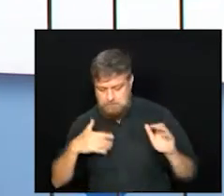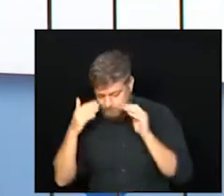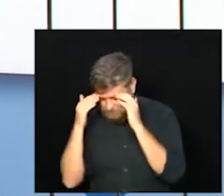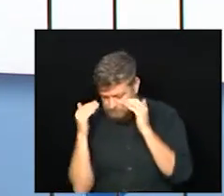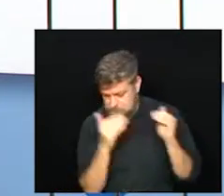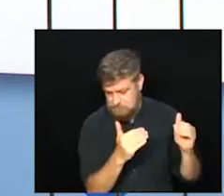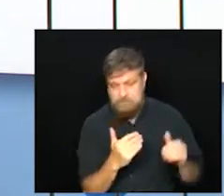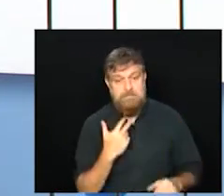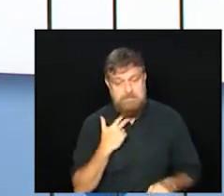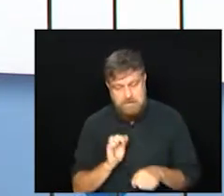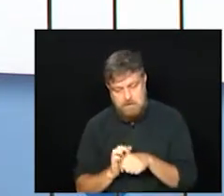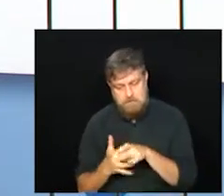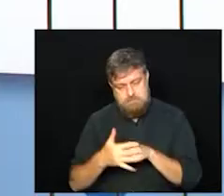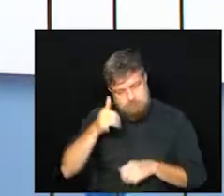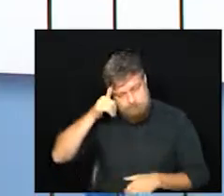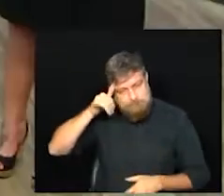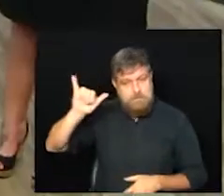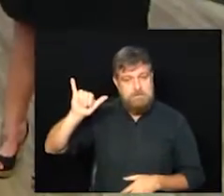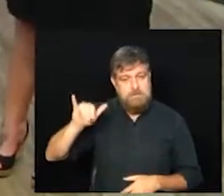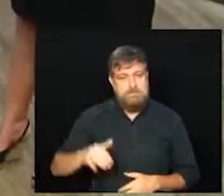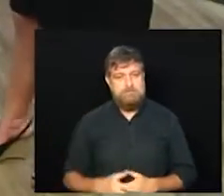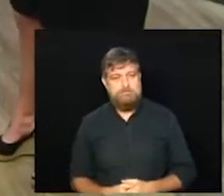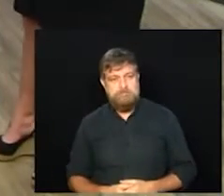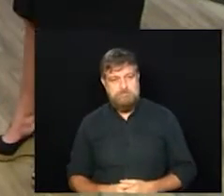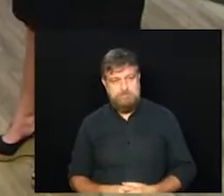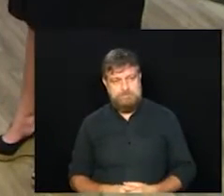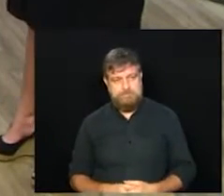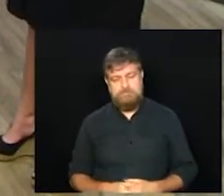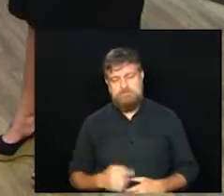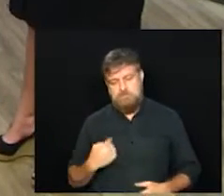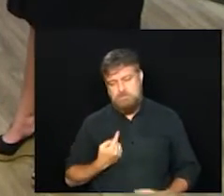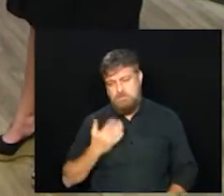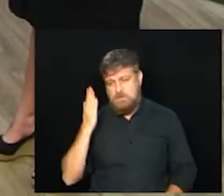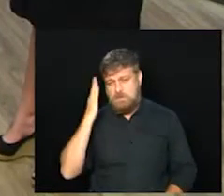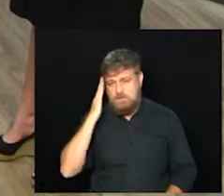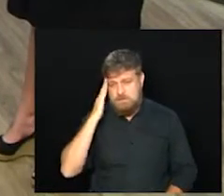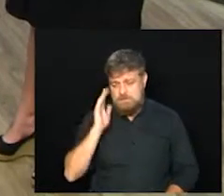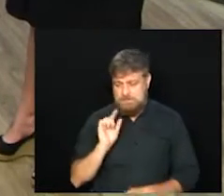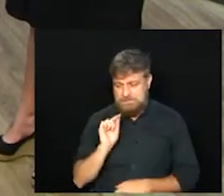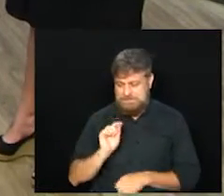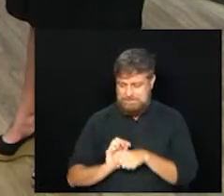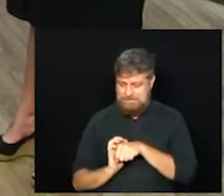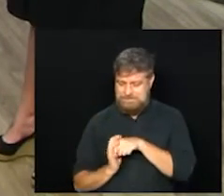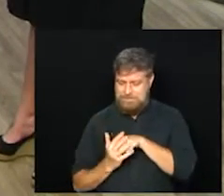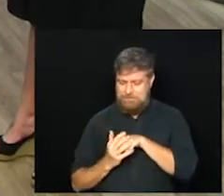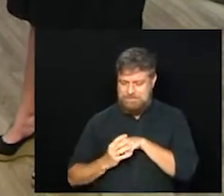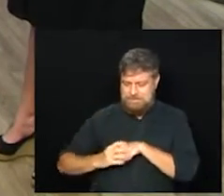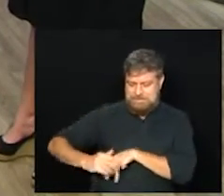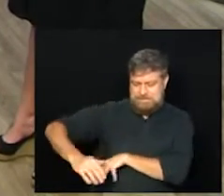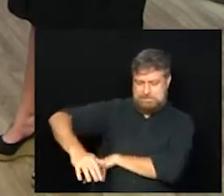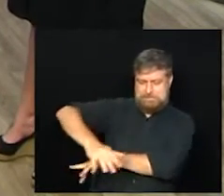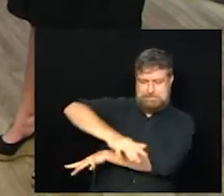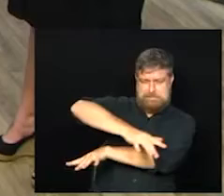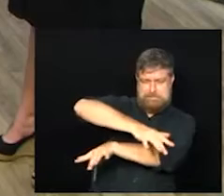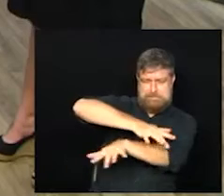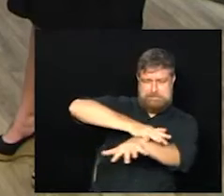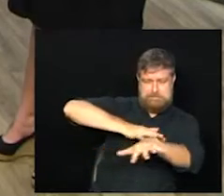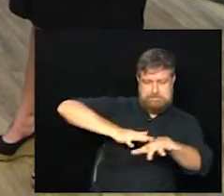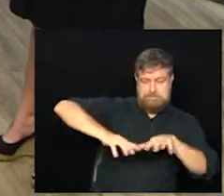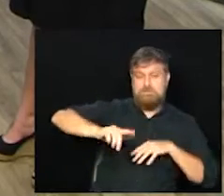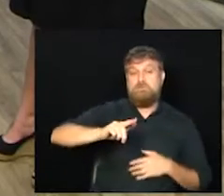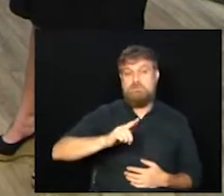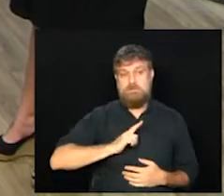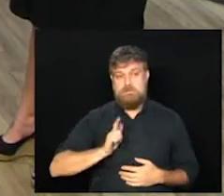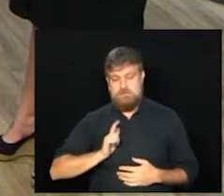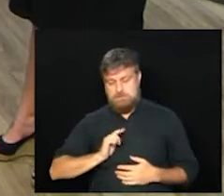contra a transmissão da Covid-19. Menabreu, a gente sabe que a pandemia da Covid-19 tem muitos